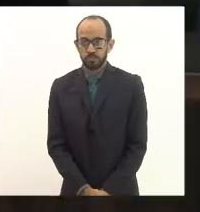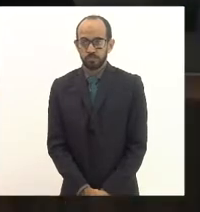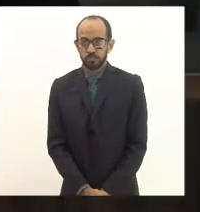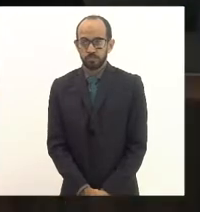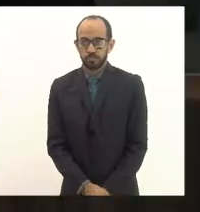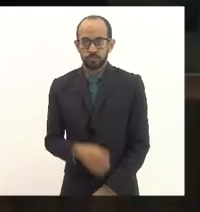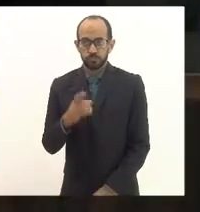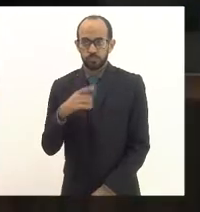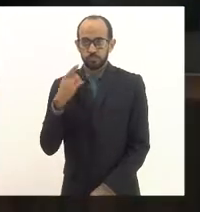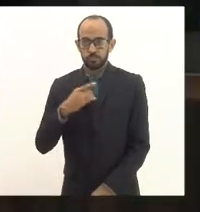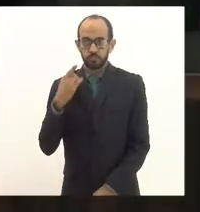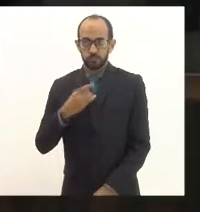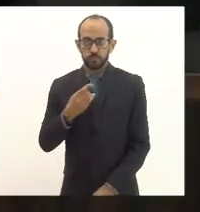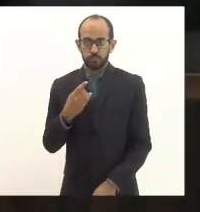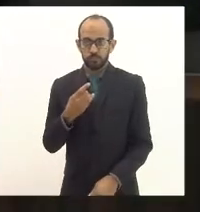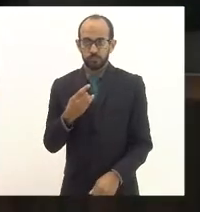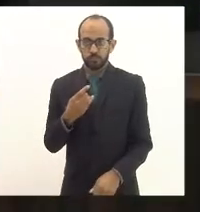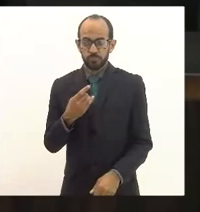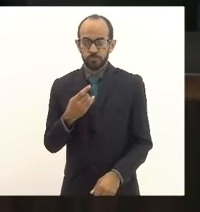Deputado, que quer.